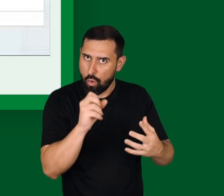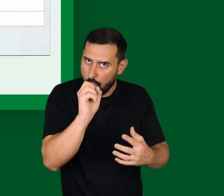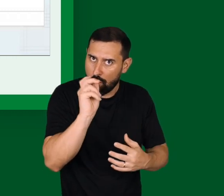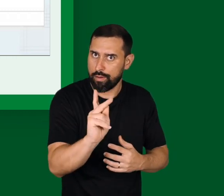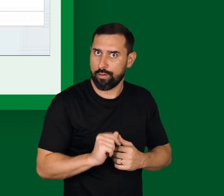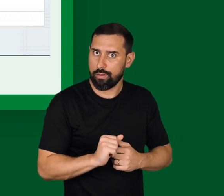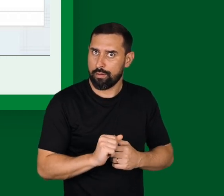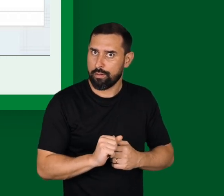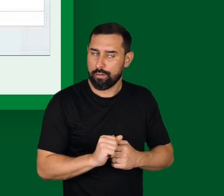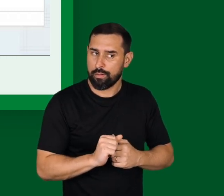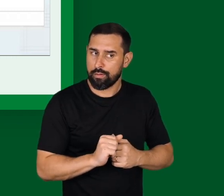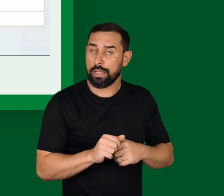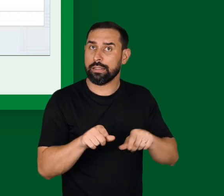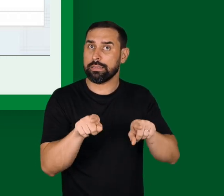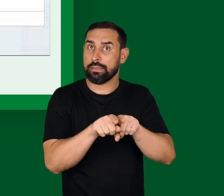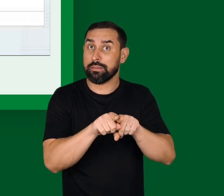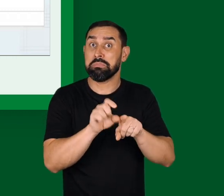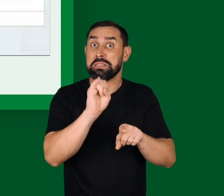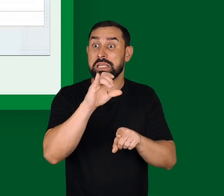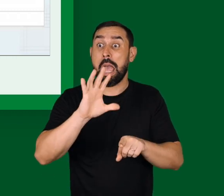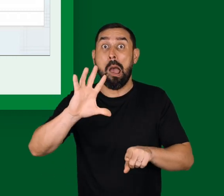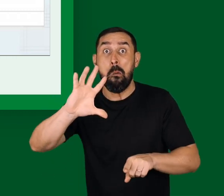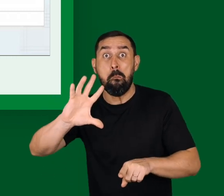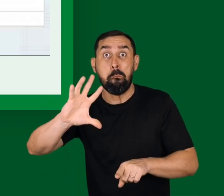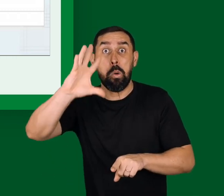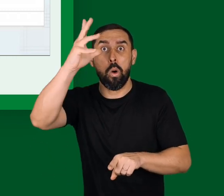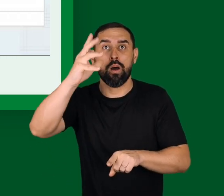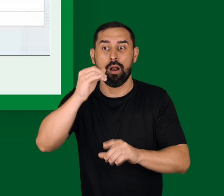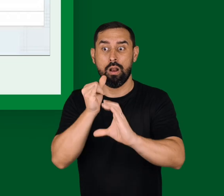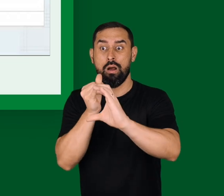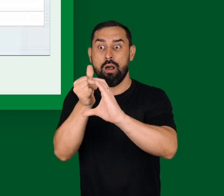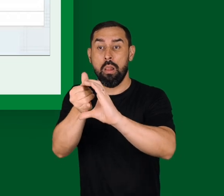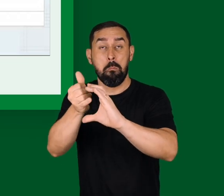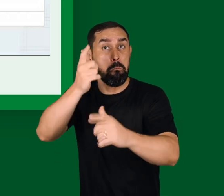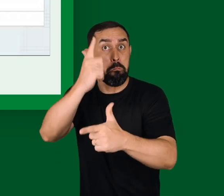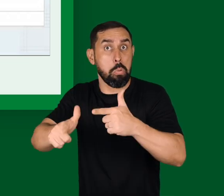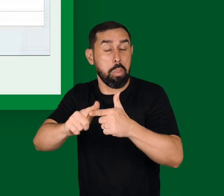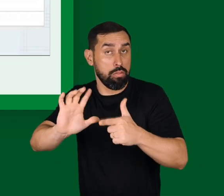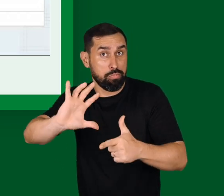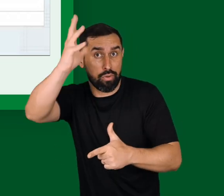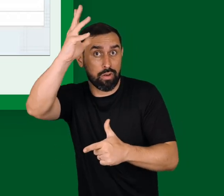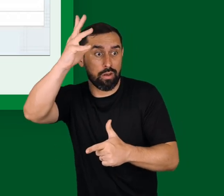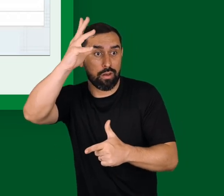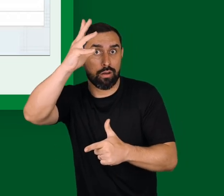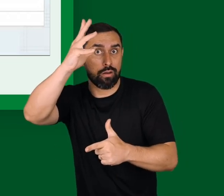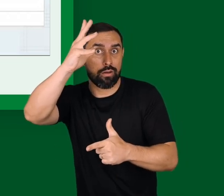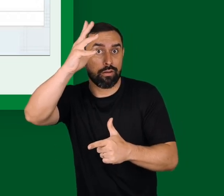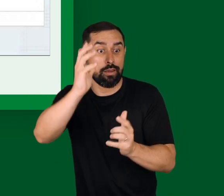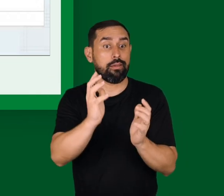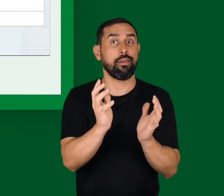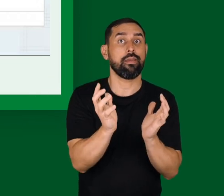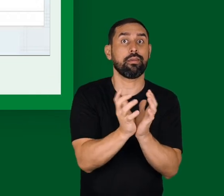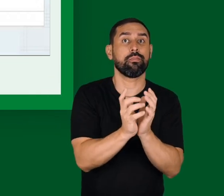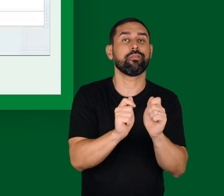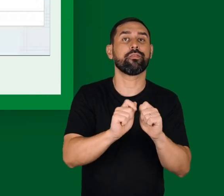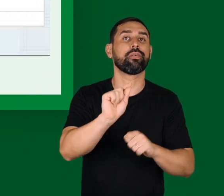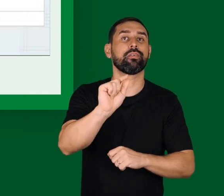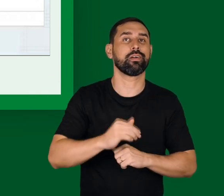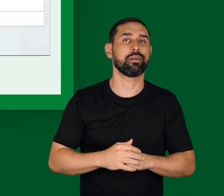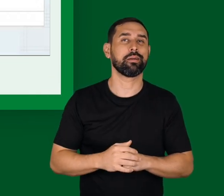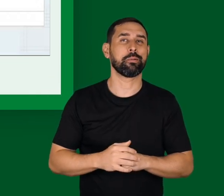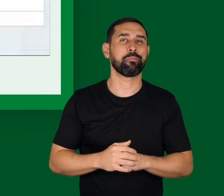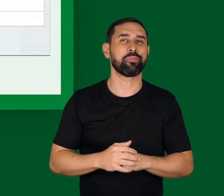de forma adequada e qual vai ser o nosso termo de contingência se aquela intubação falhar. Né? Eu sempre brinco